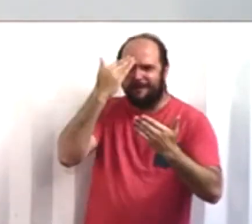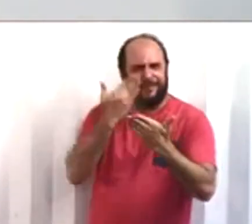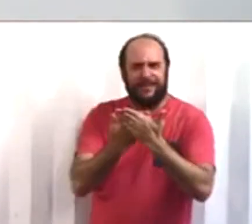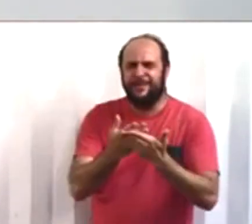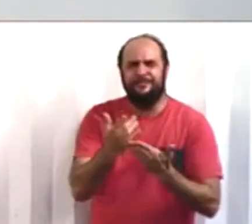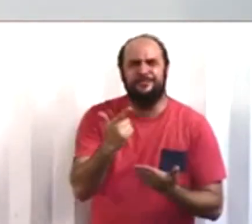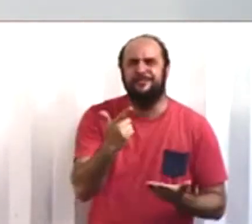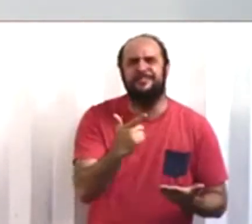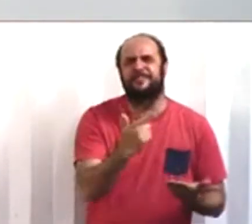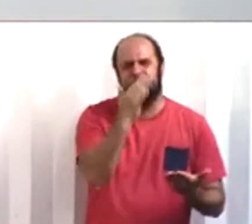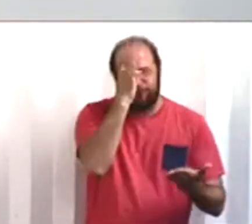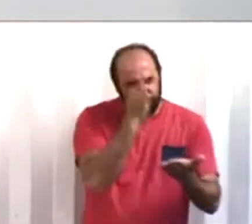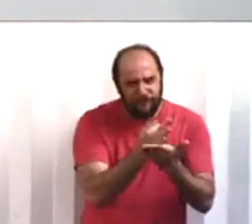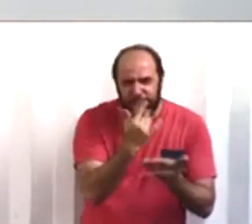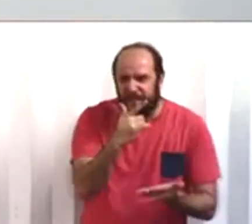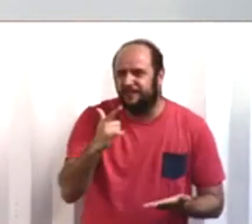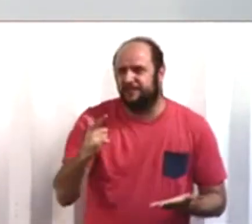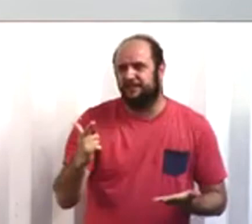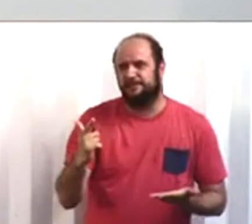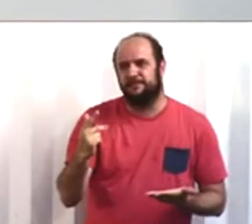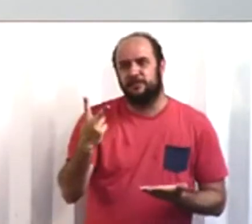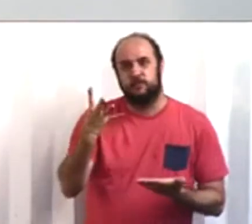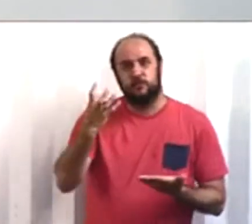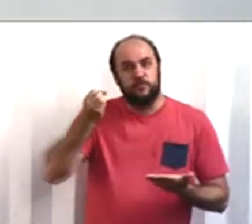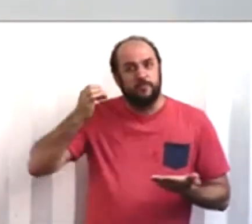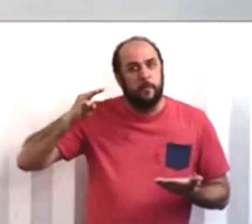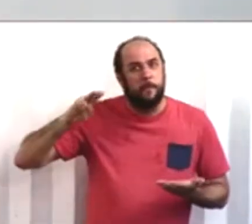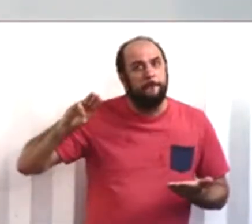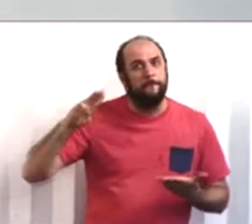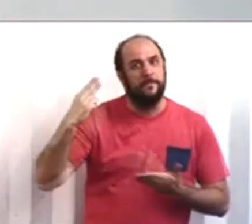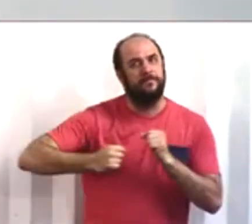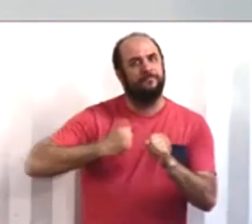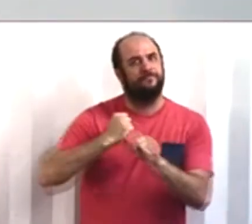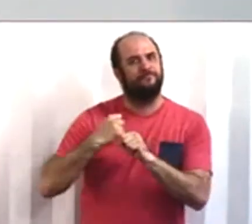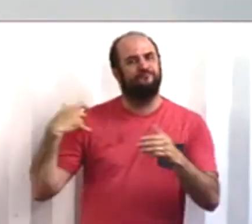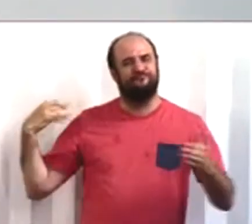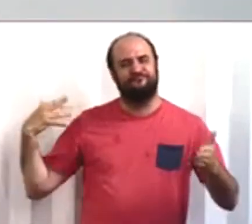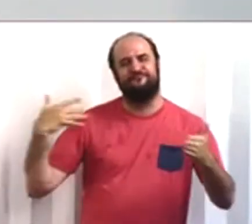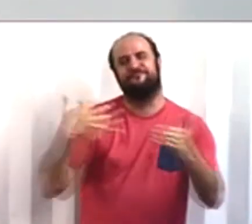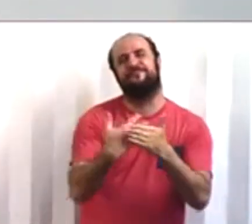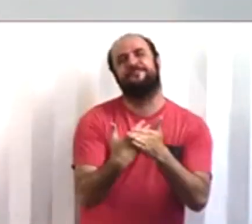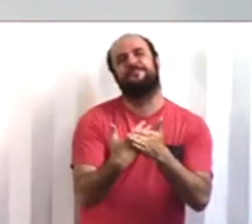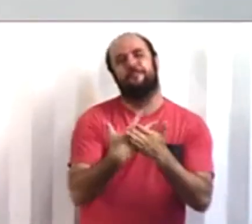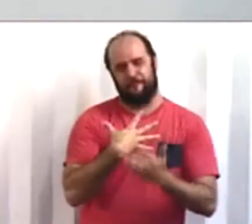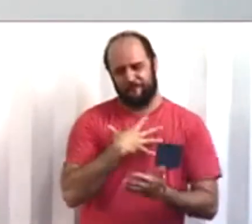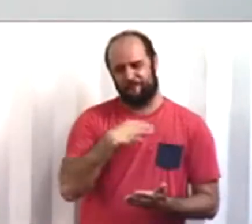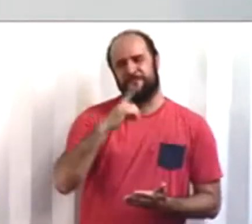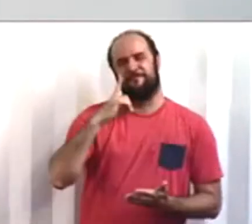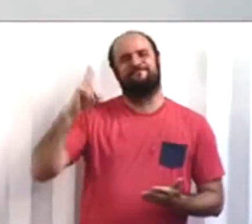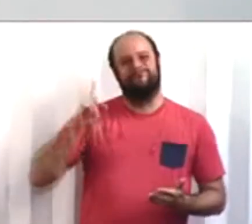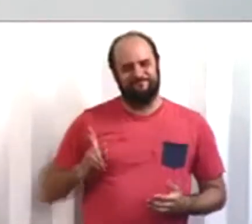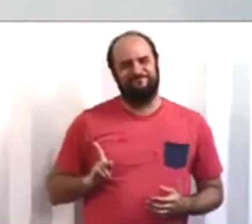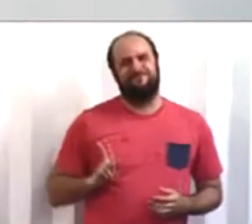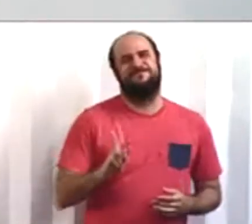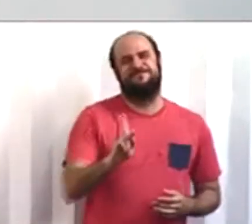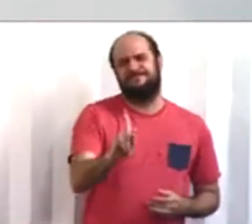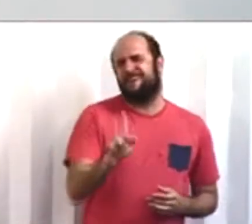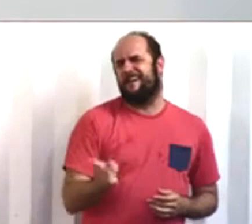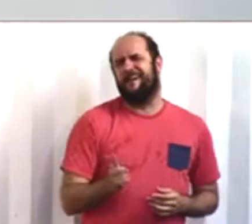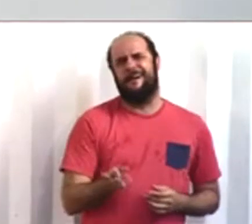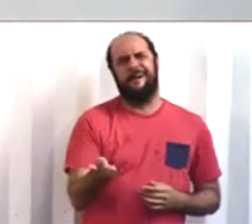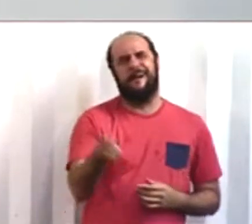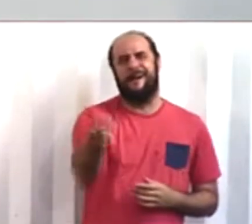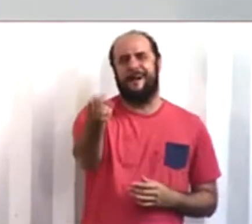Evangelho. 2000 anos depois, ele é o Filho de Deus, o eterno Filho de Deus.